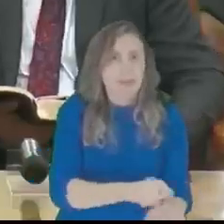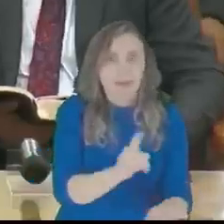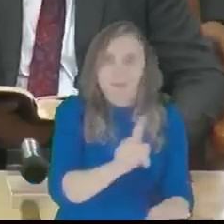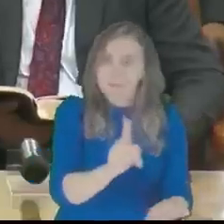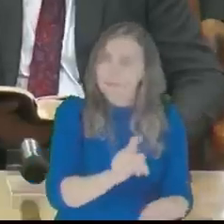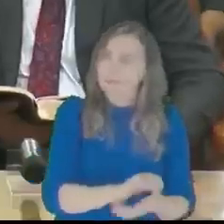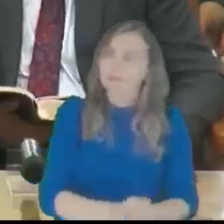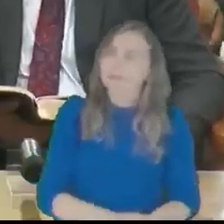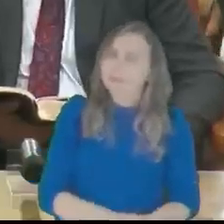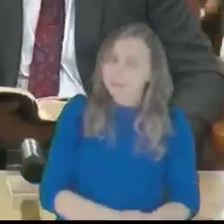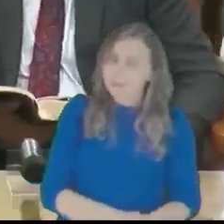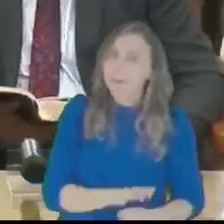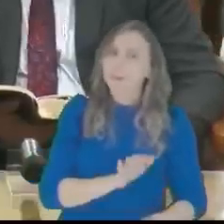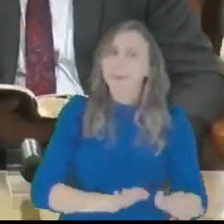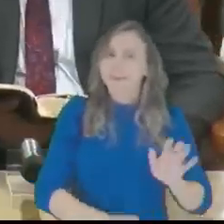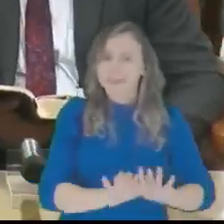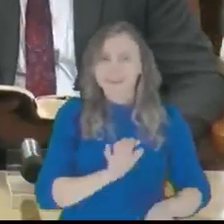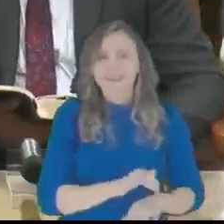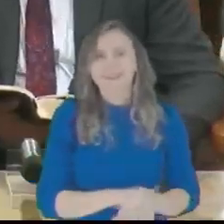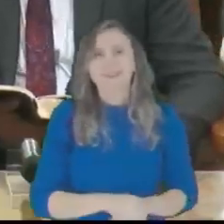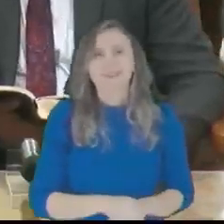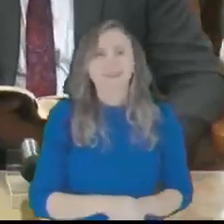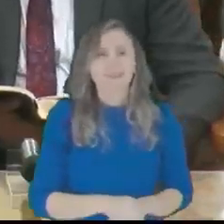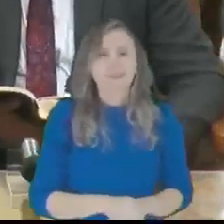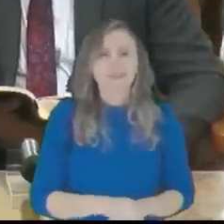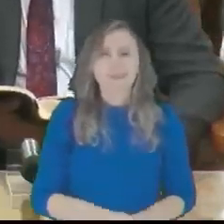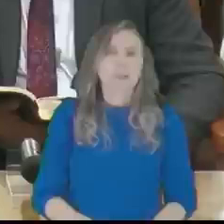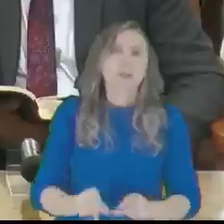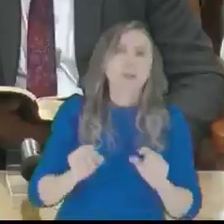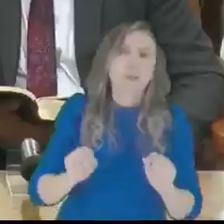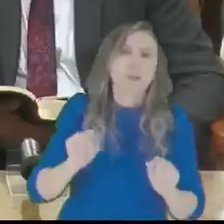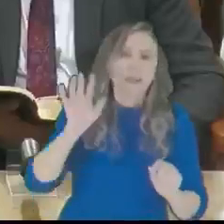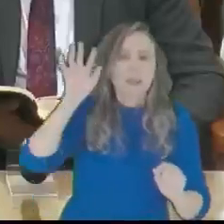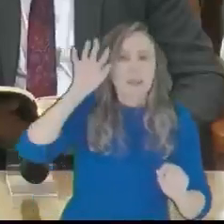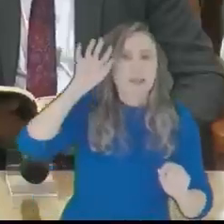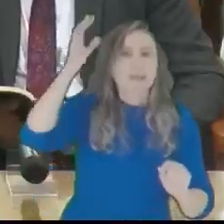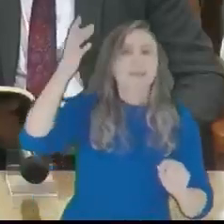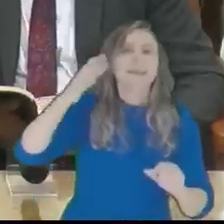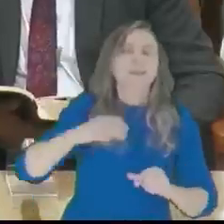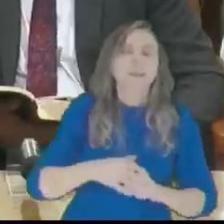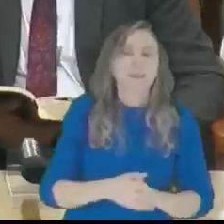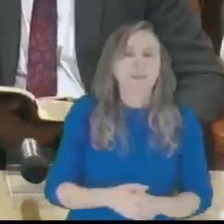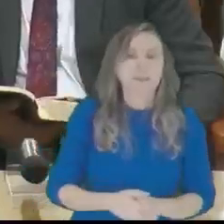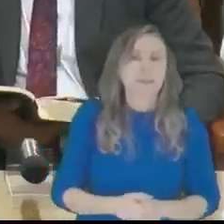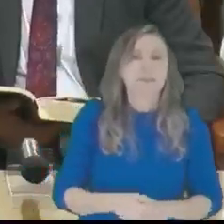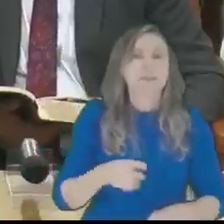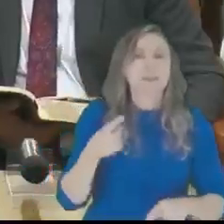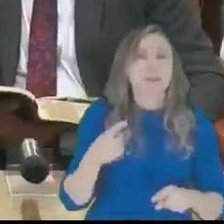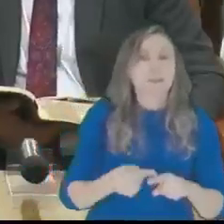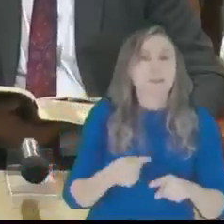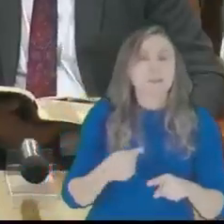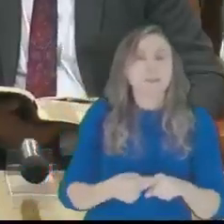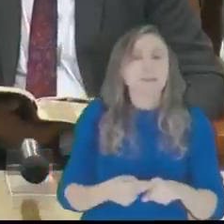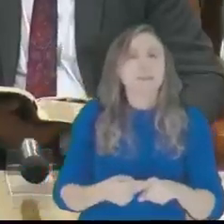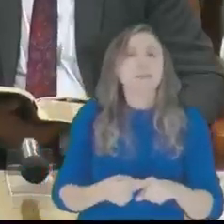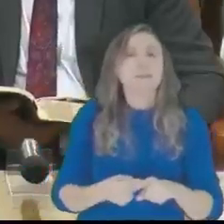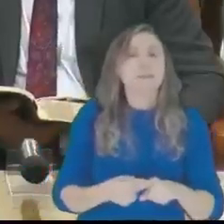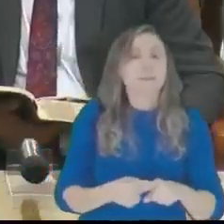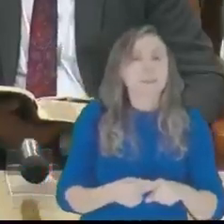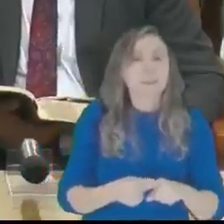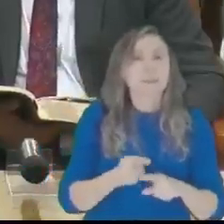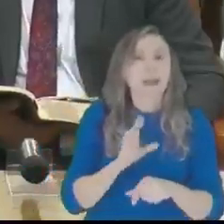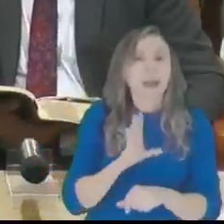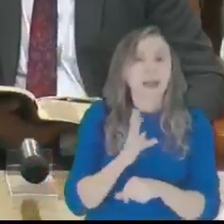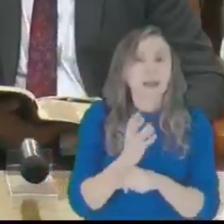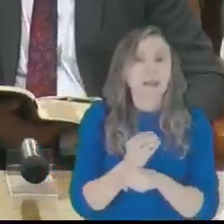Glória a Deus. Então, meus amados irmãos, o que é que acontece, irmãos amados? Por que foi que a igreja continuou com o mesmo